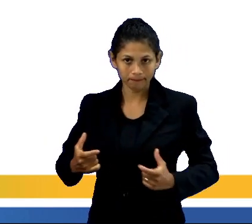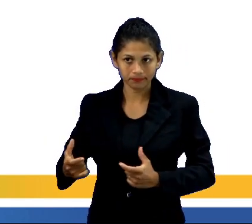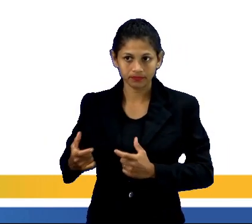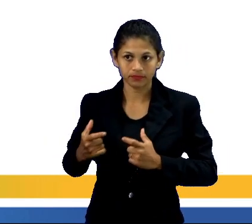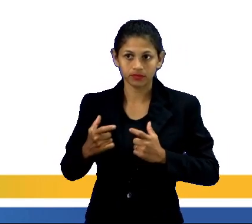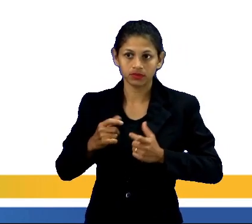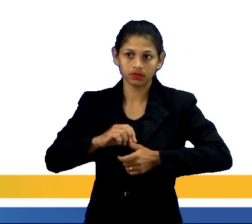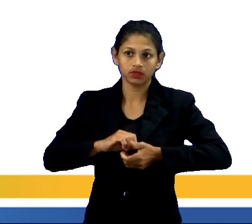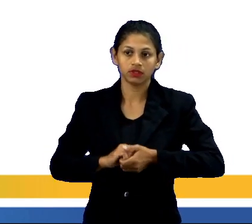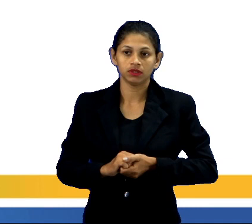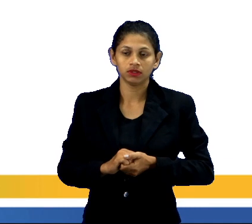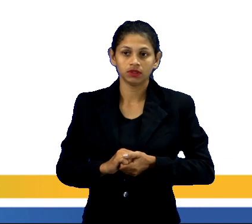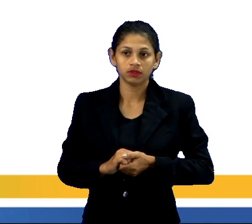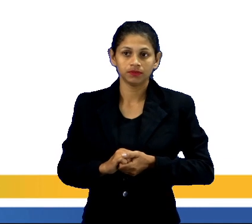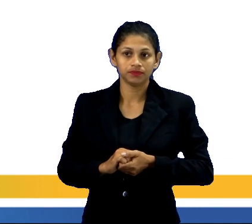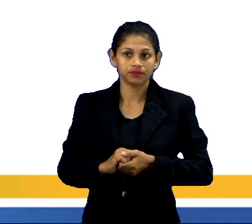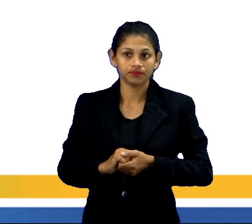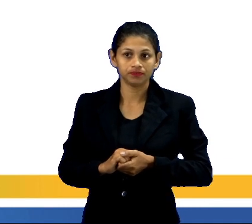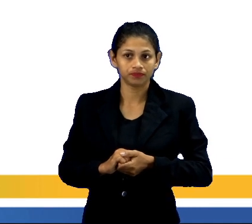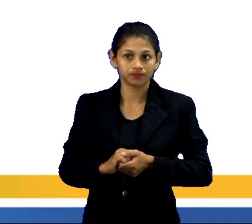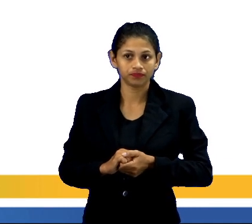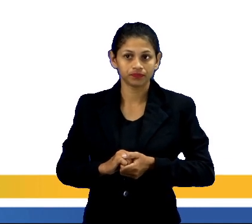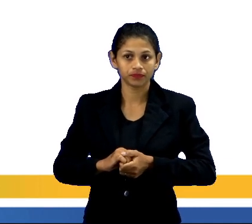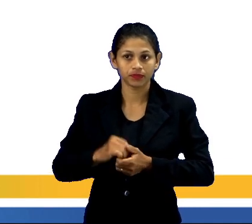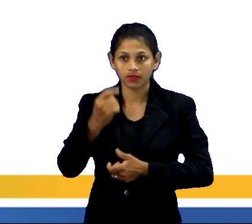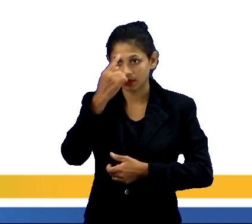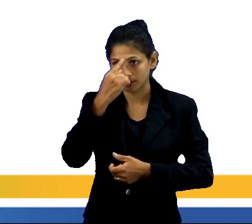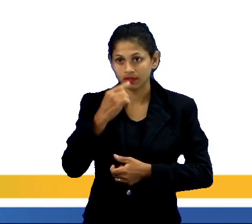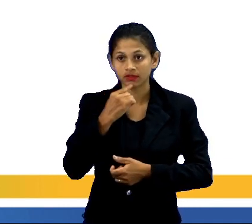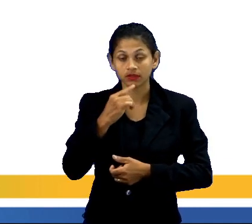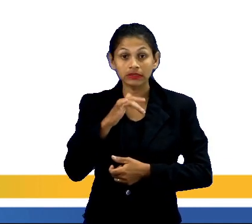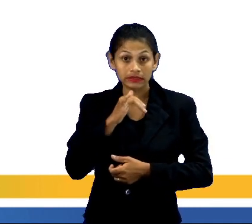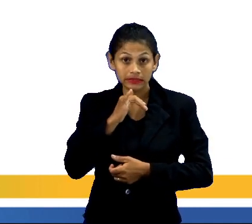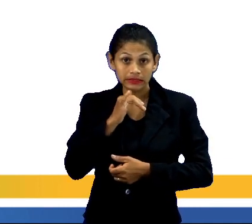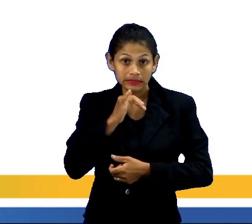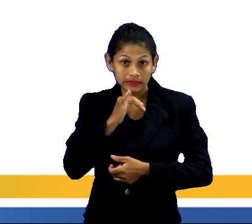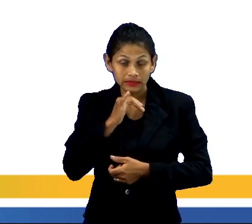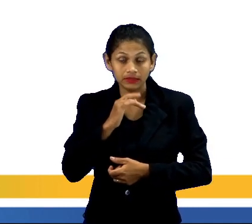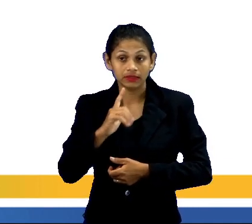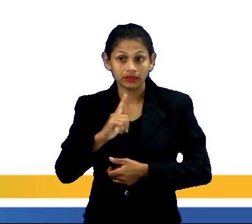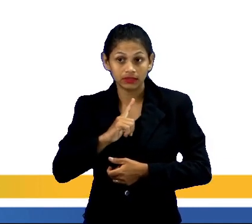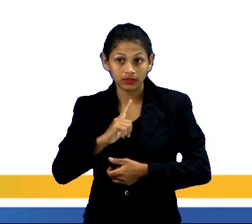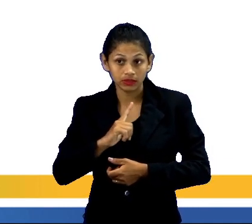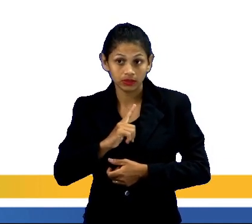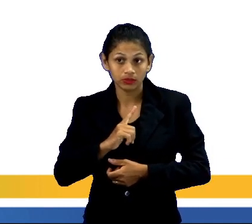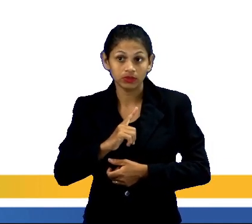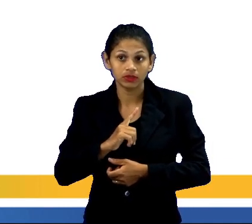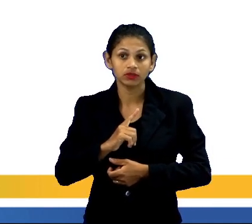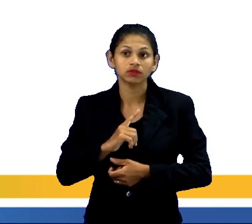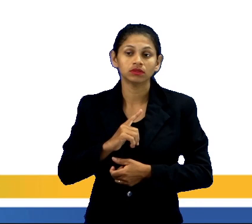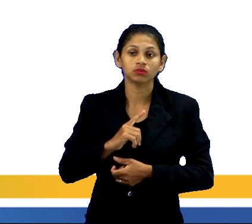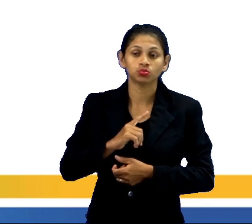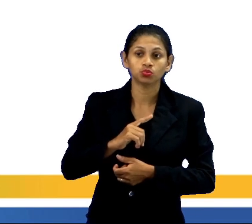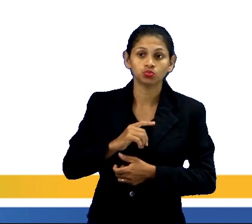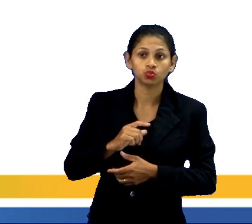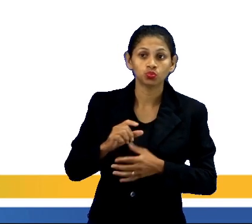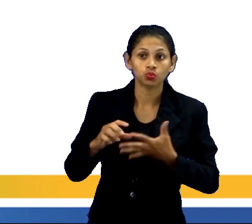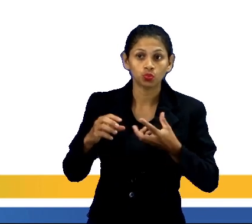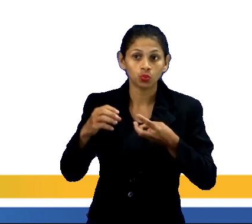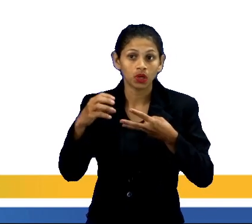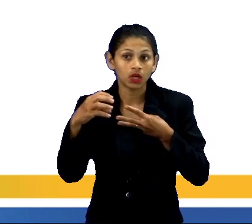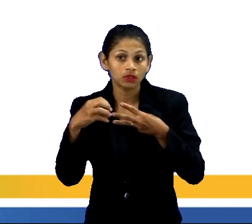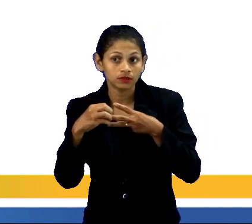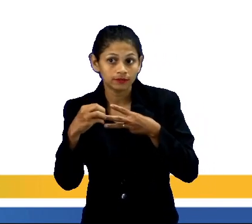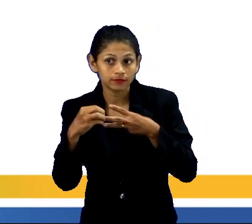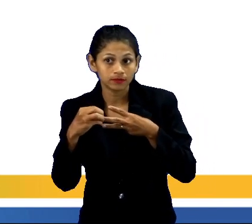aqui na imagem a gente tem uma célula normal e um tecido normal e um órgão saudável. E aqui embaixo